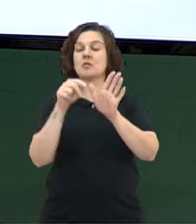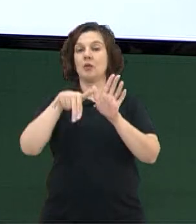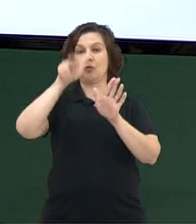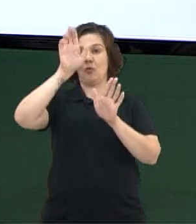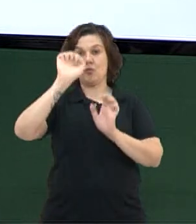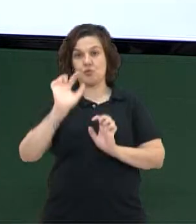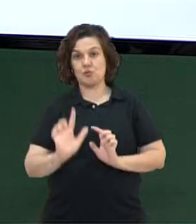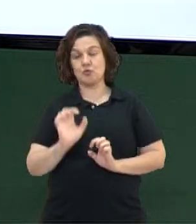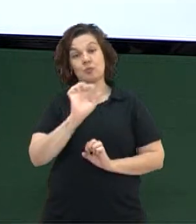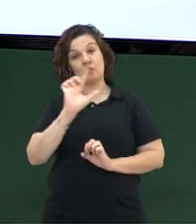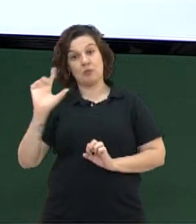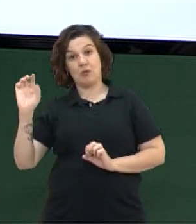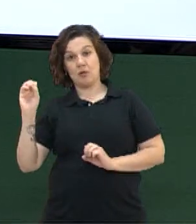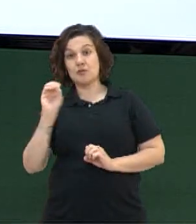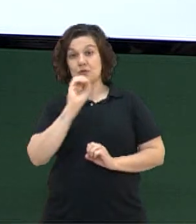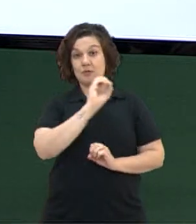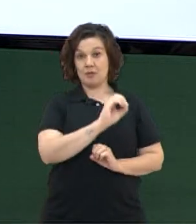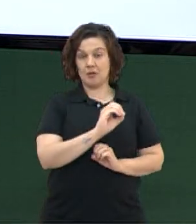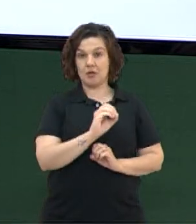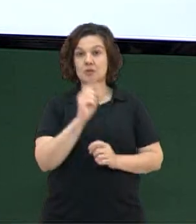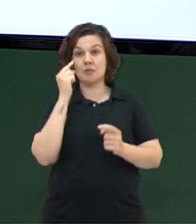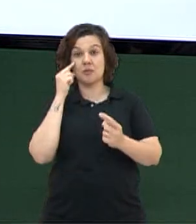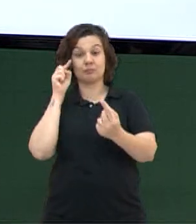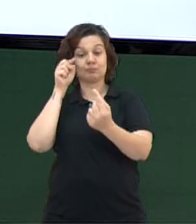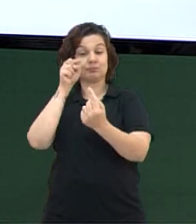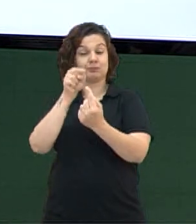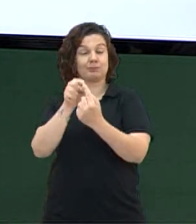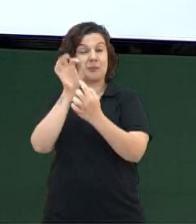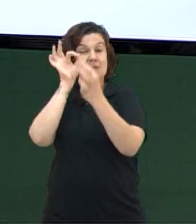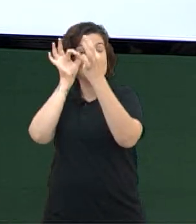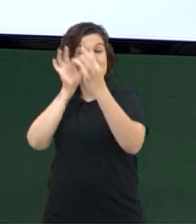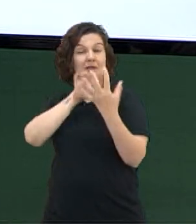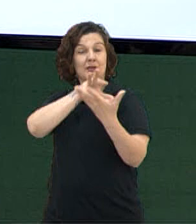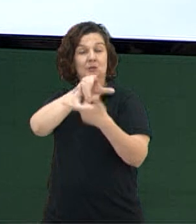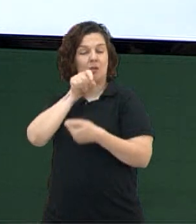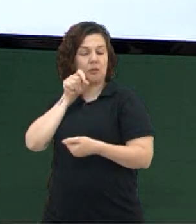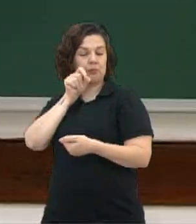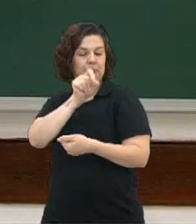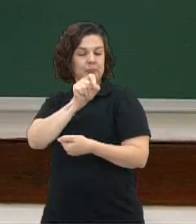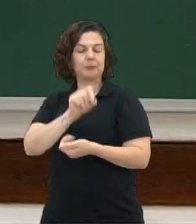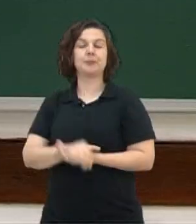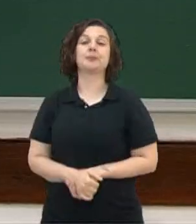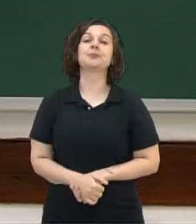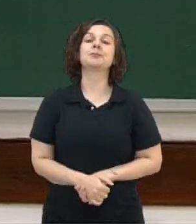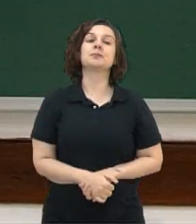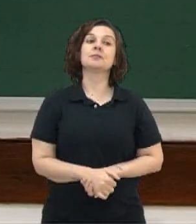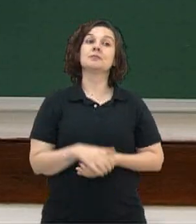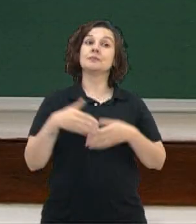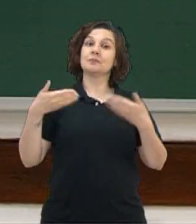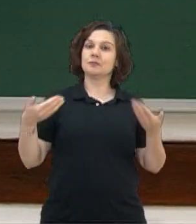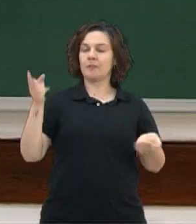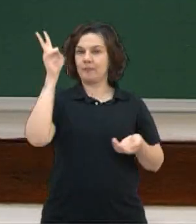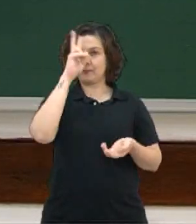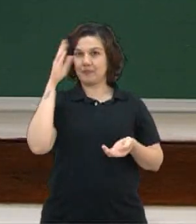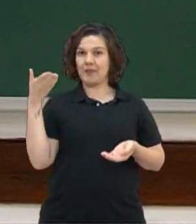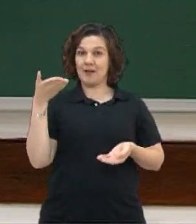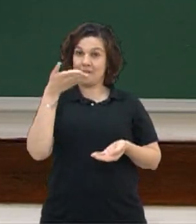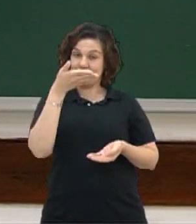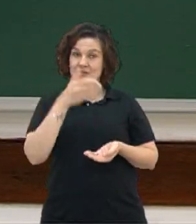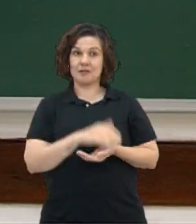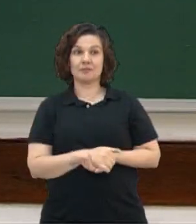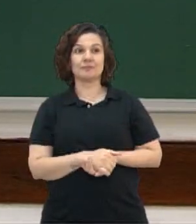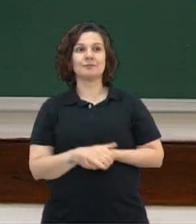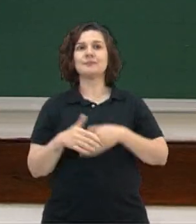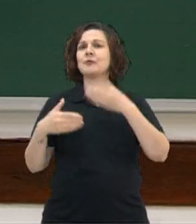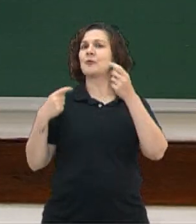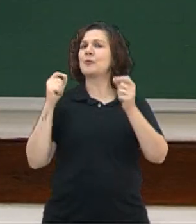sul, leste e oeste, para indicar o ponto preciso na superfície terrestre. E há uma revisão aqui da nossa aula,